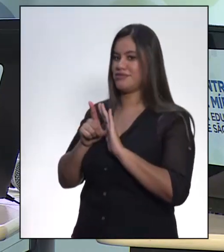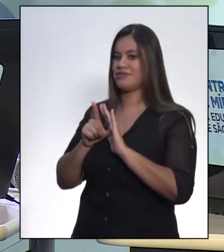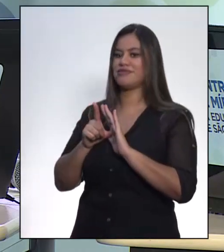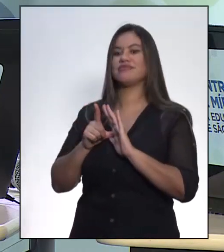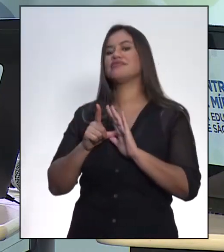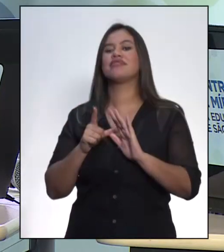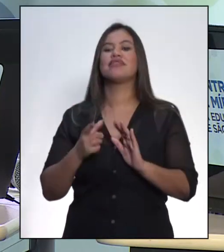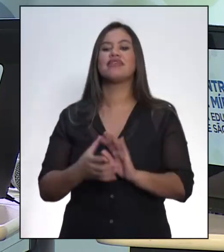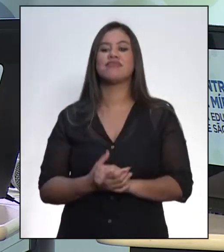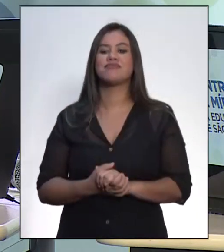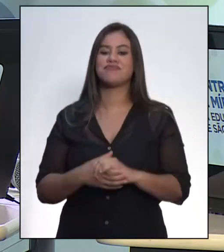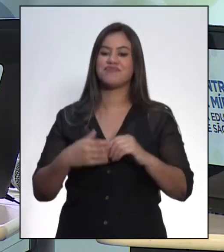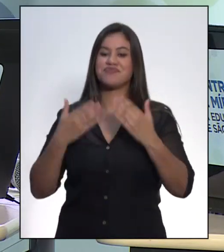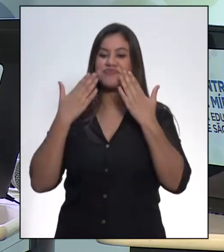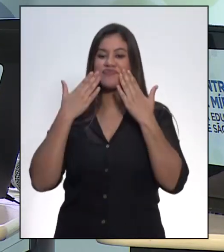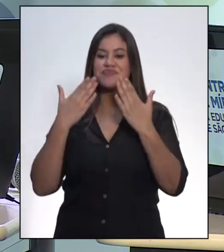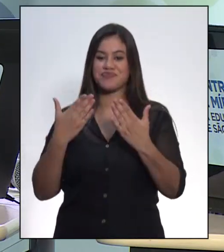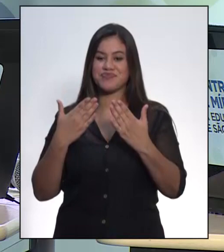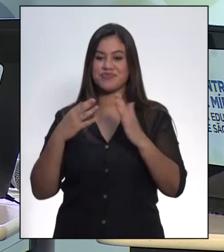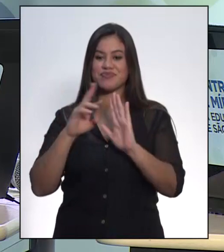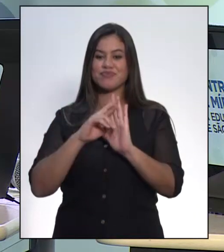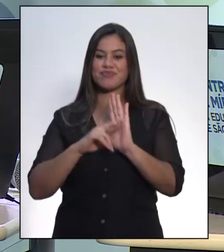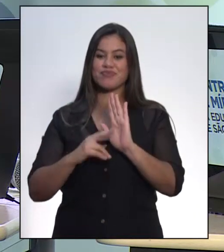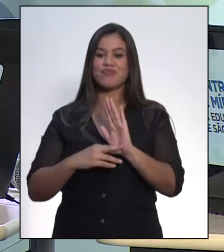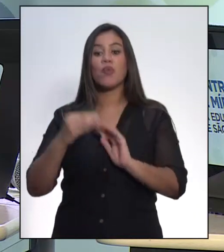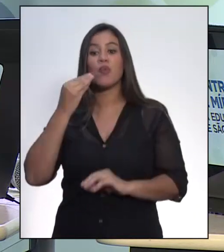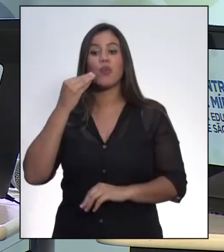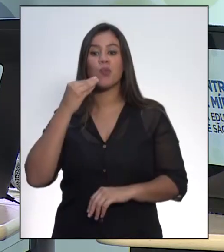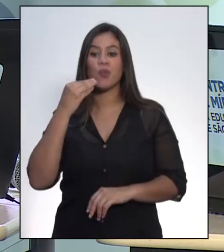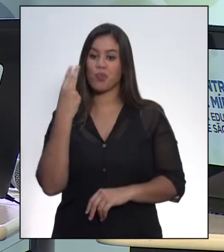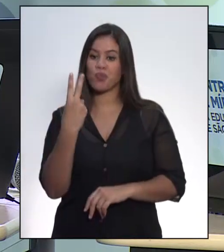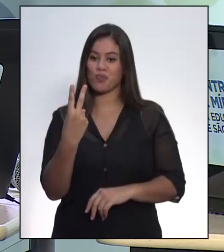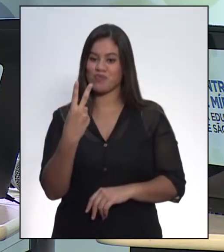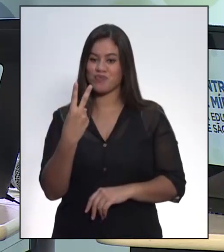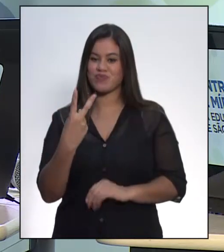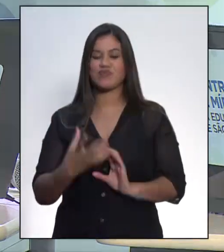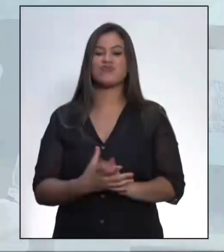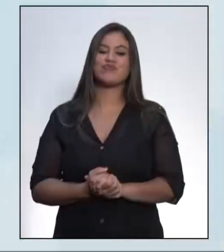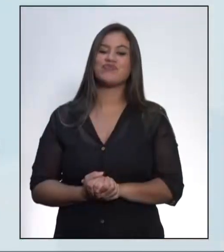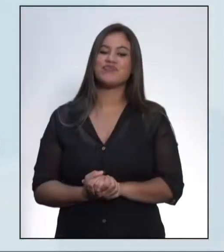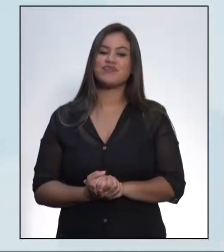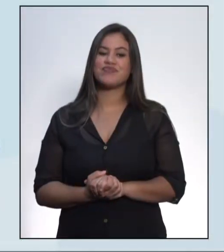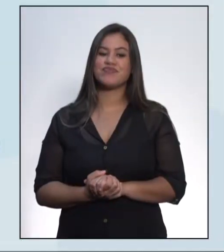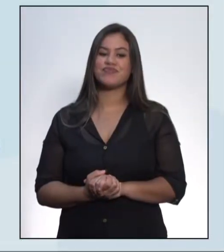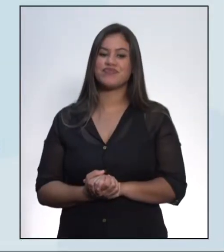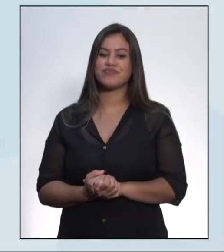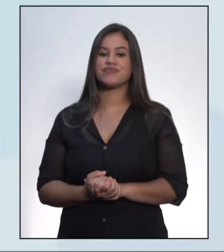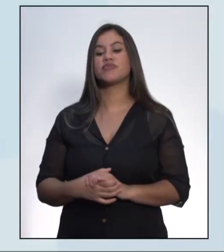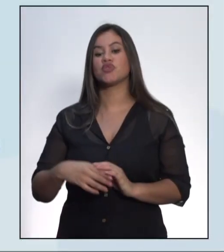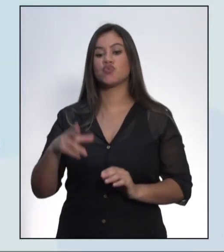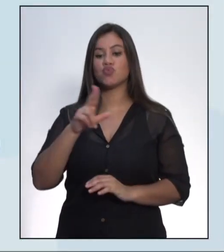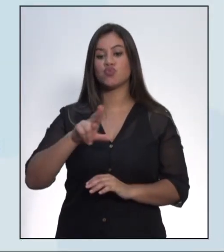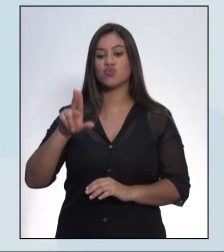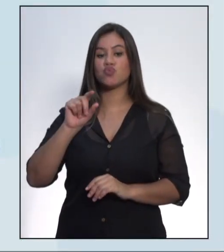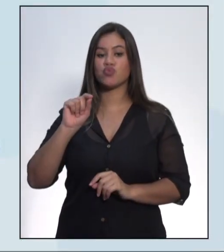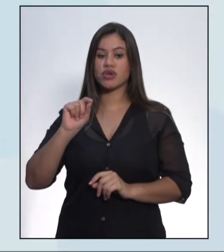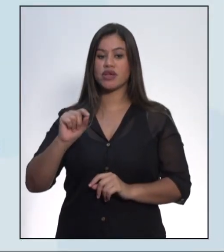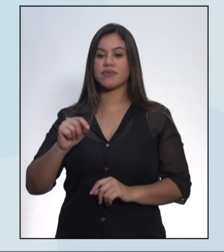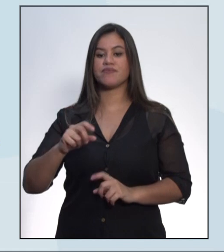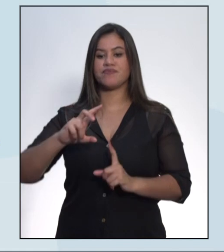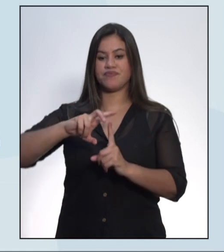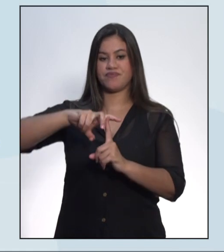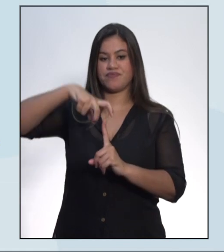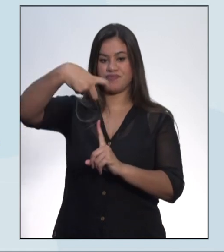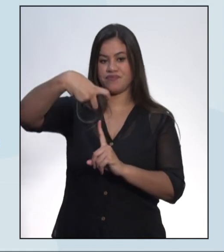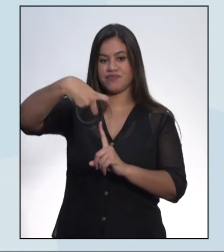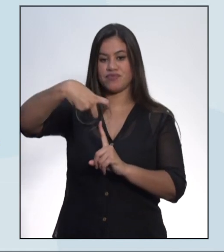ter que descobrir, eu vou mostrar para vocês o roteiro do experimento número 2. No experimento número 2, usou de novo refrigerante, tubo de